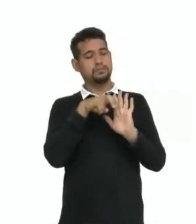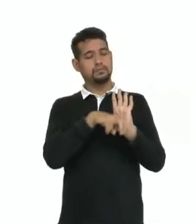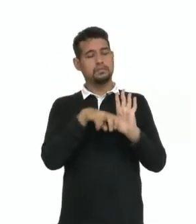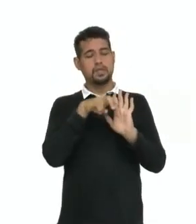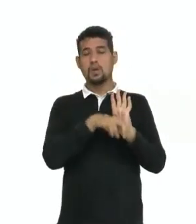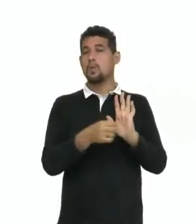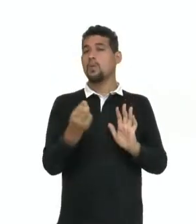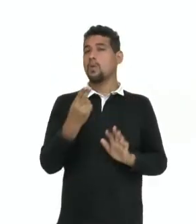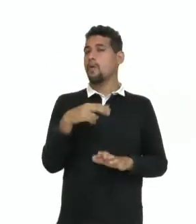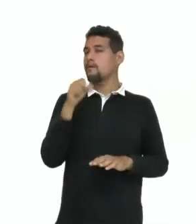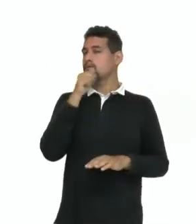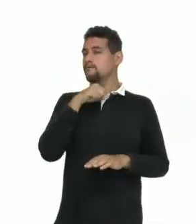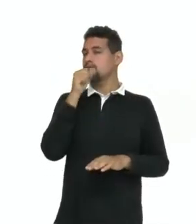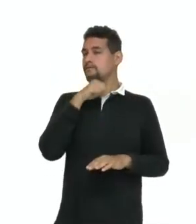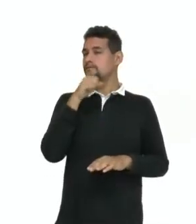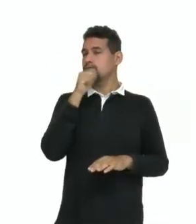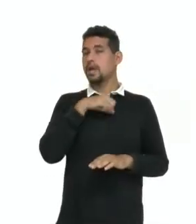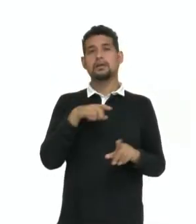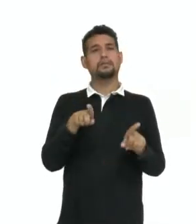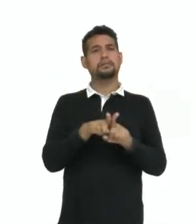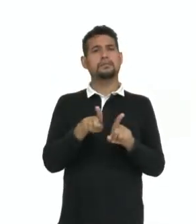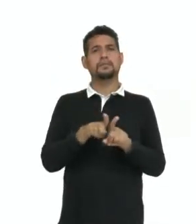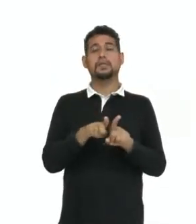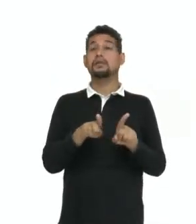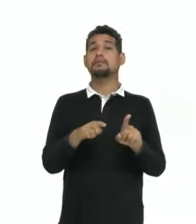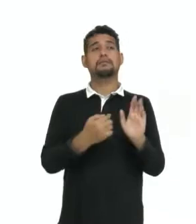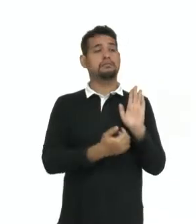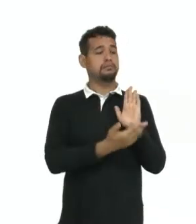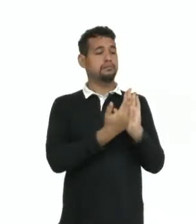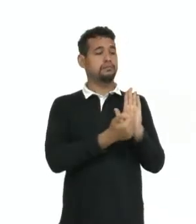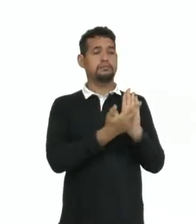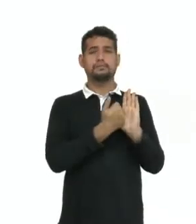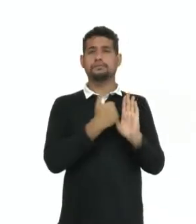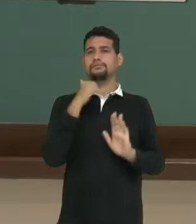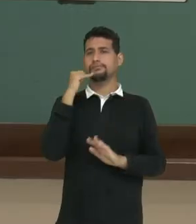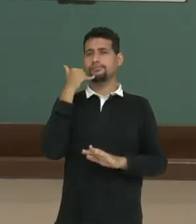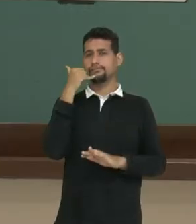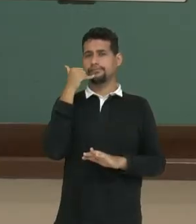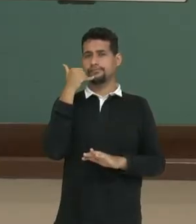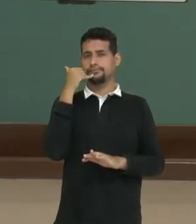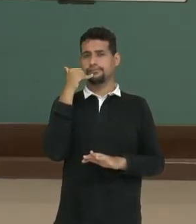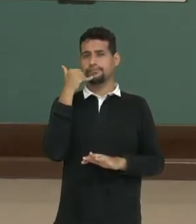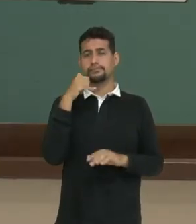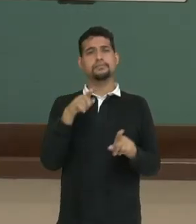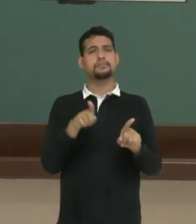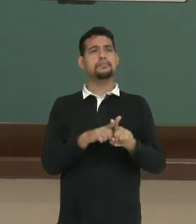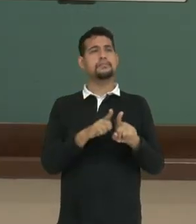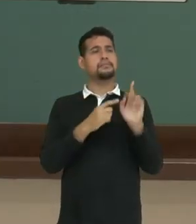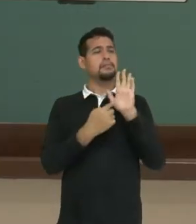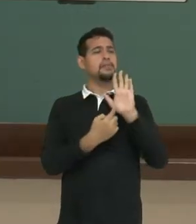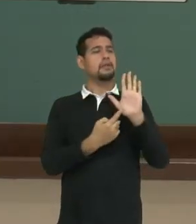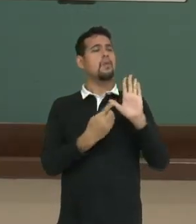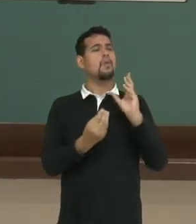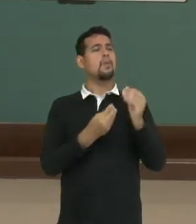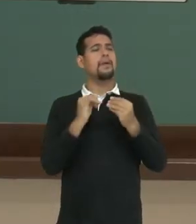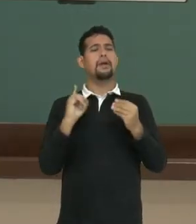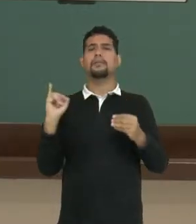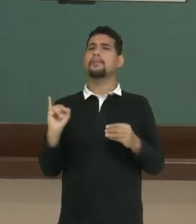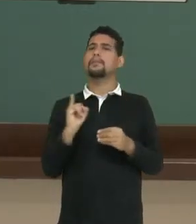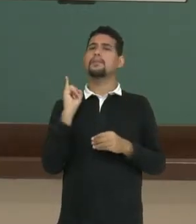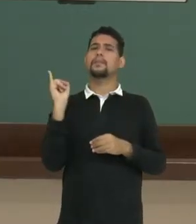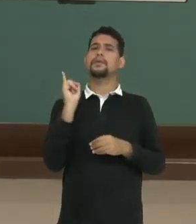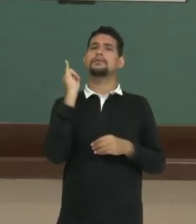ao idoso, e aí o desenho também do celular, né, para ilustrar a importância da